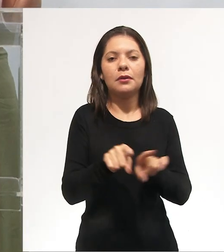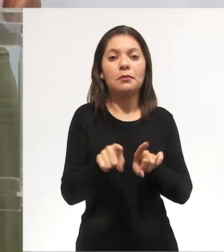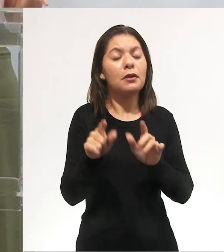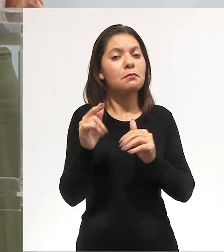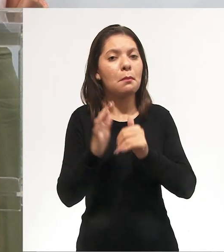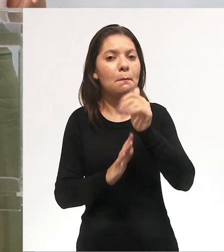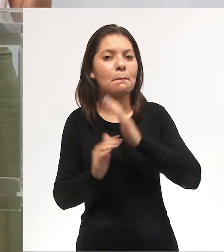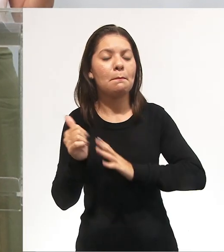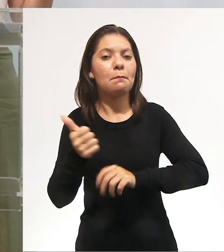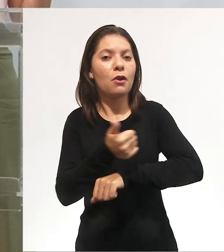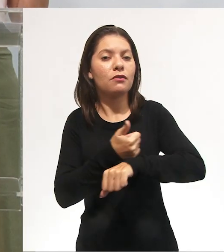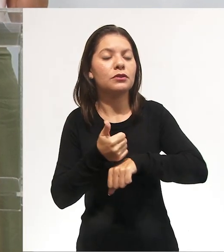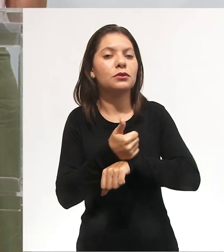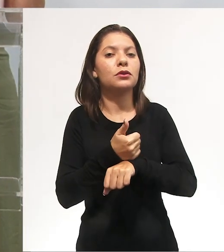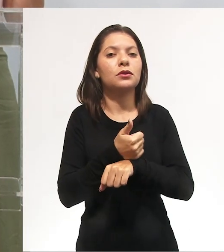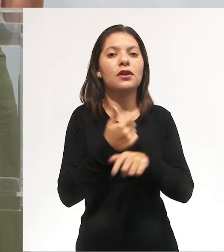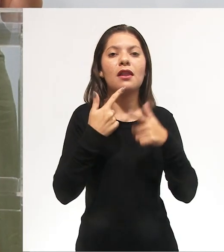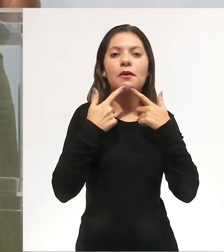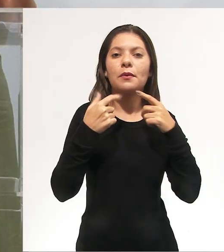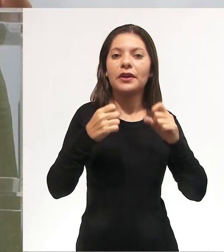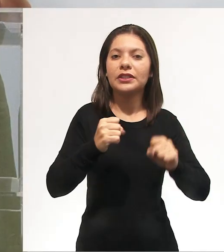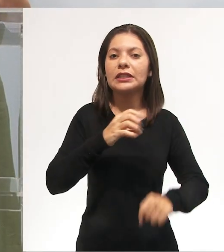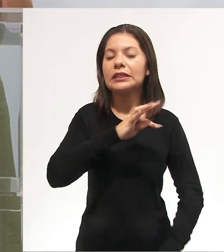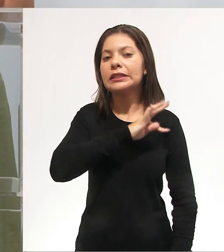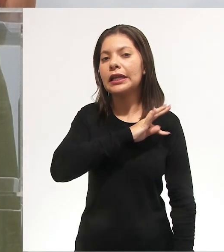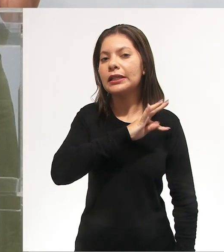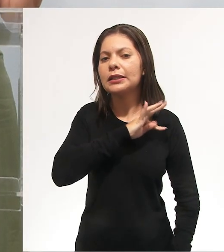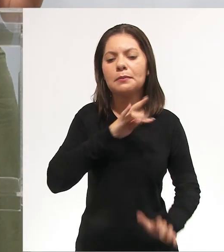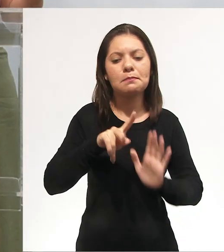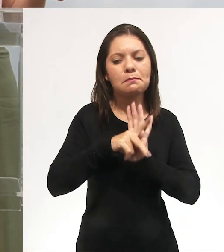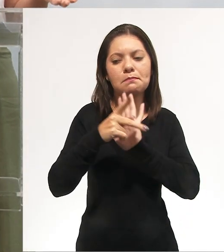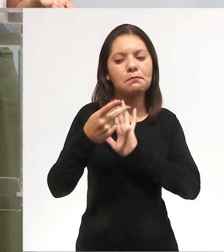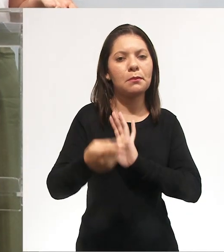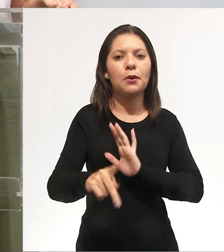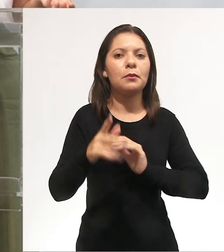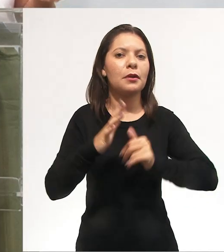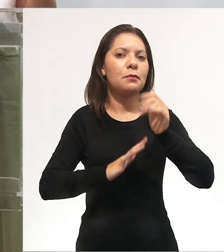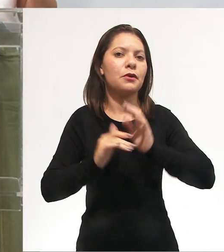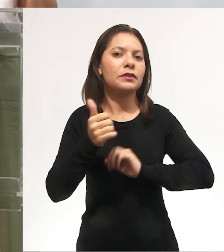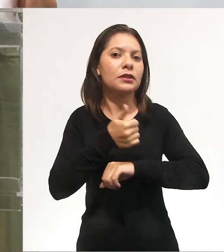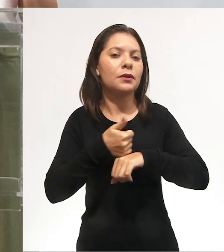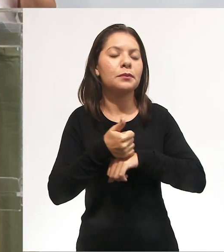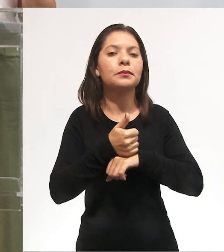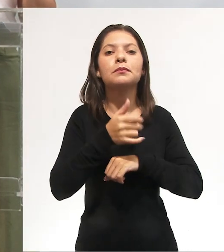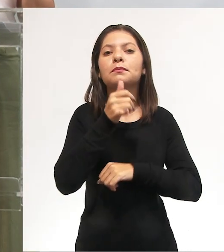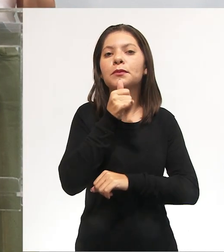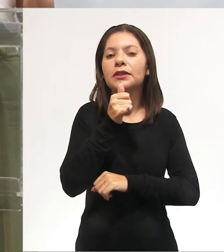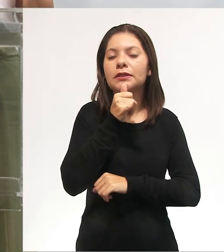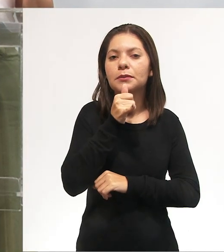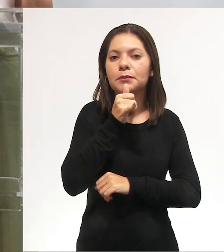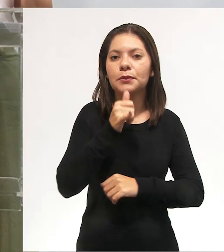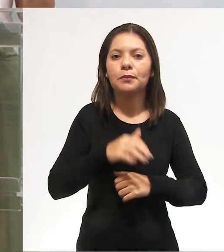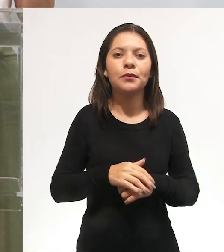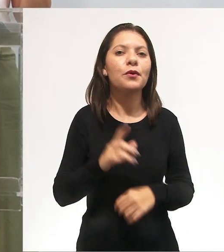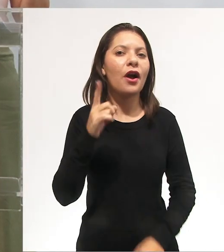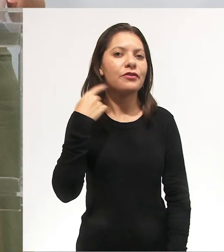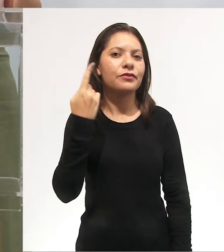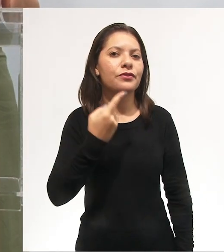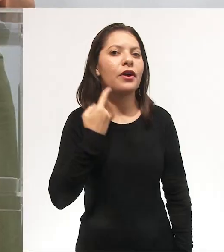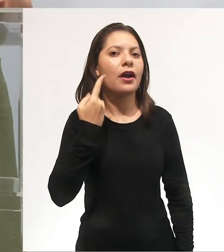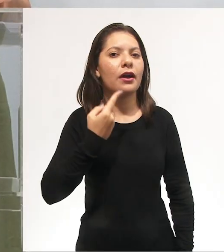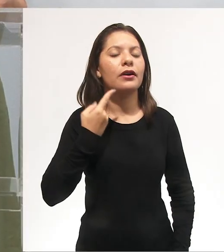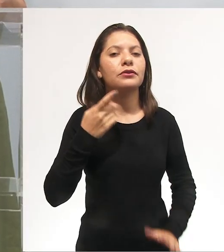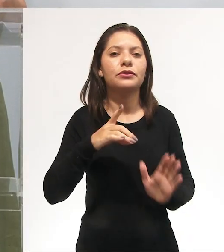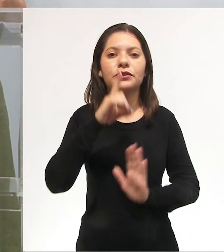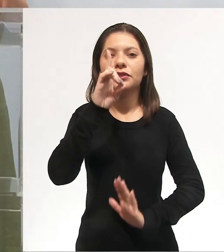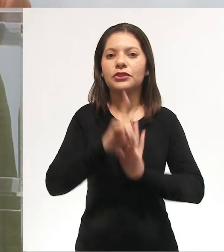das profissões, né, que tem a linguagem técnica específica daquela profissão. Então, por exemplo, os advogados,